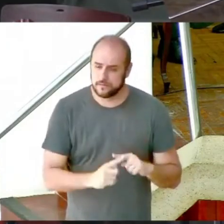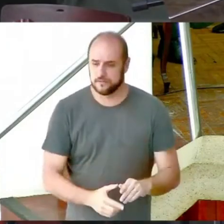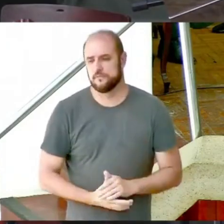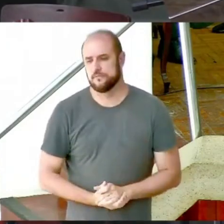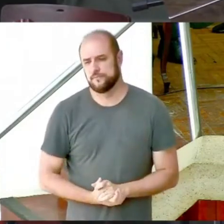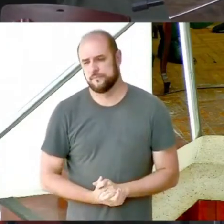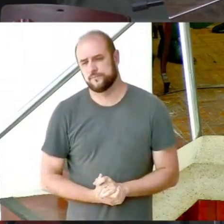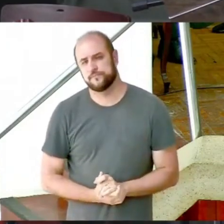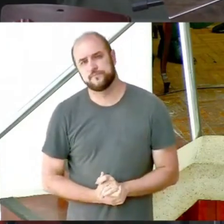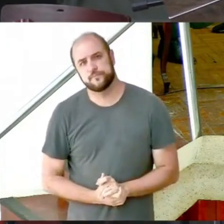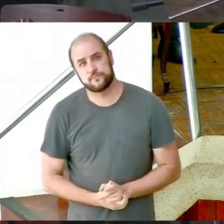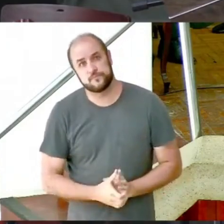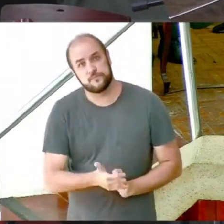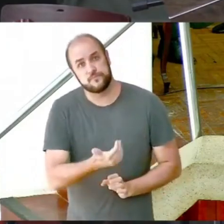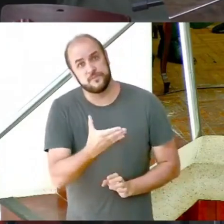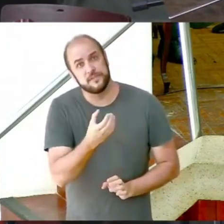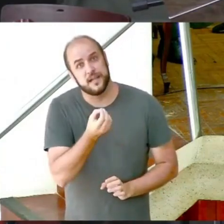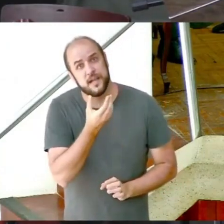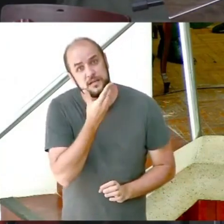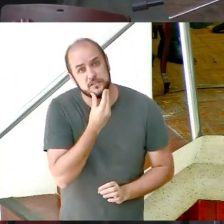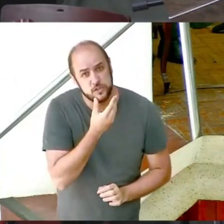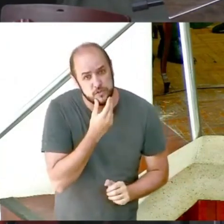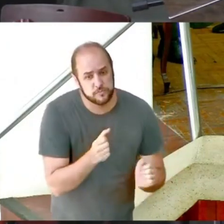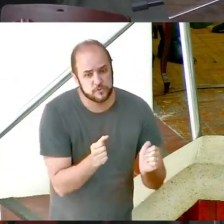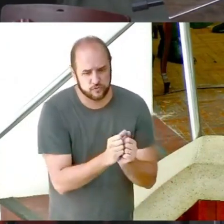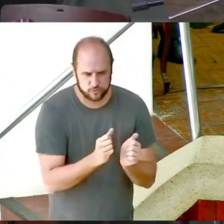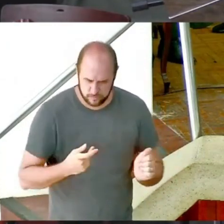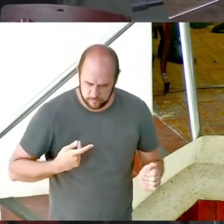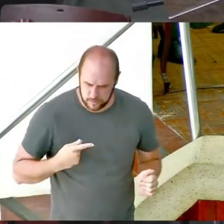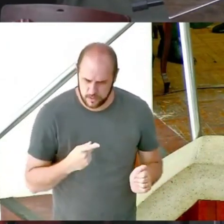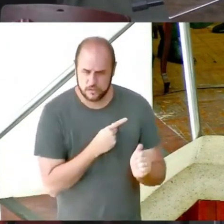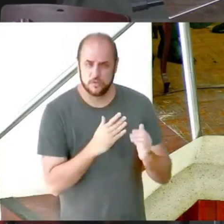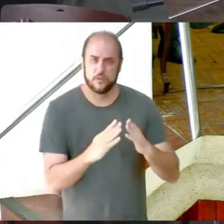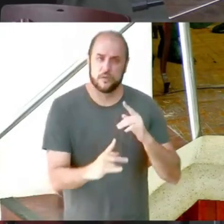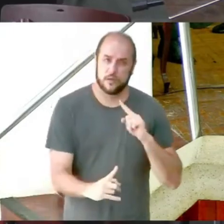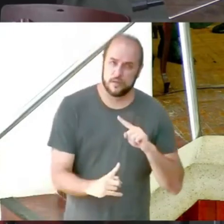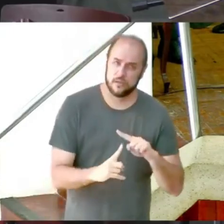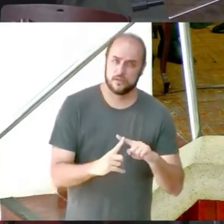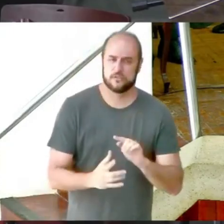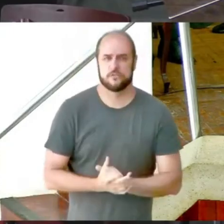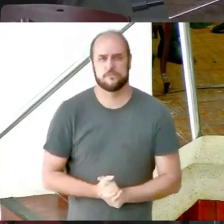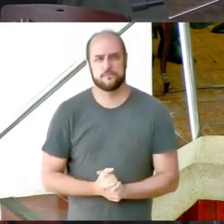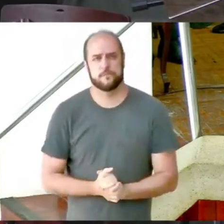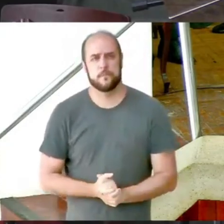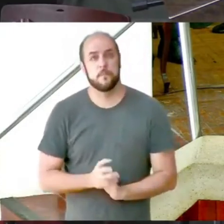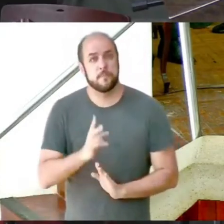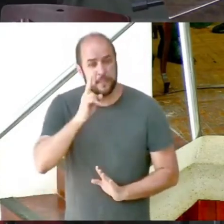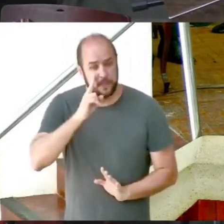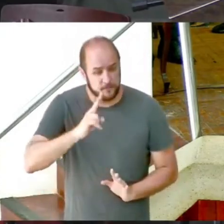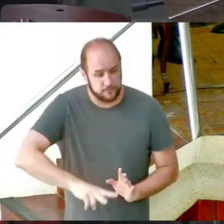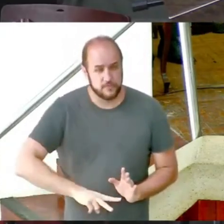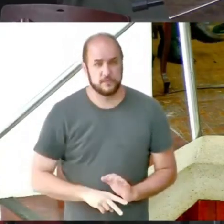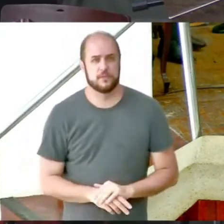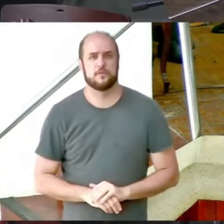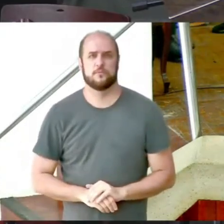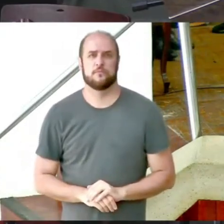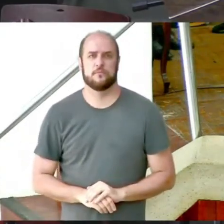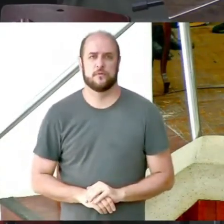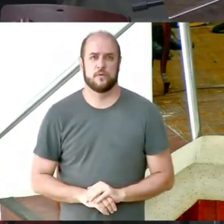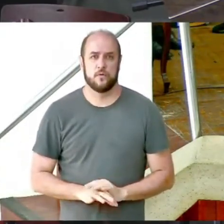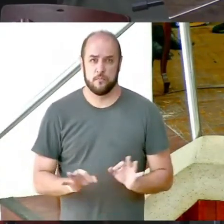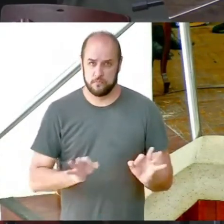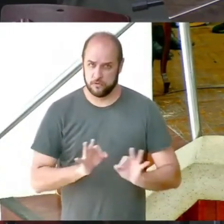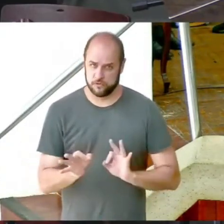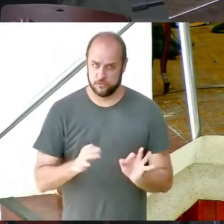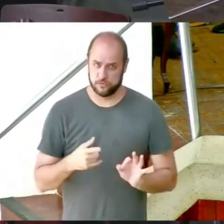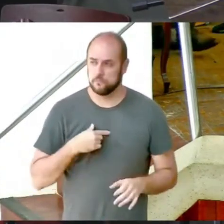E aqueles 10 homens, mais o pastor da igreja, avaliando esse projeto, eu pedi